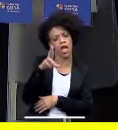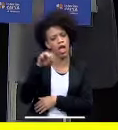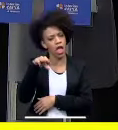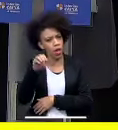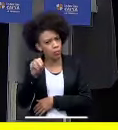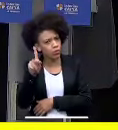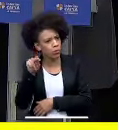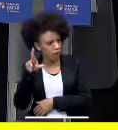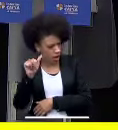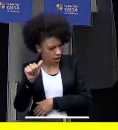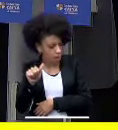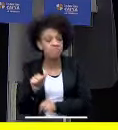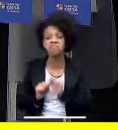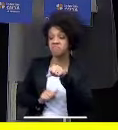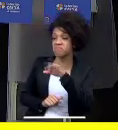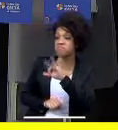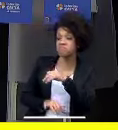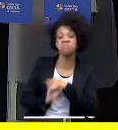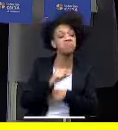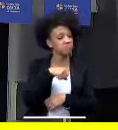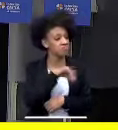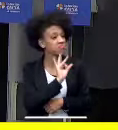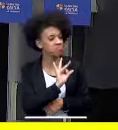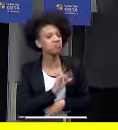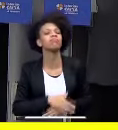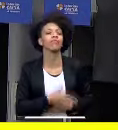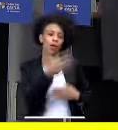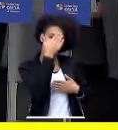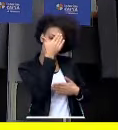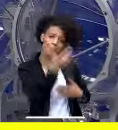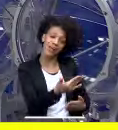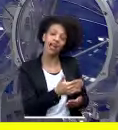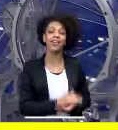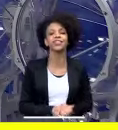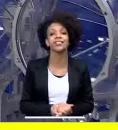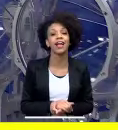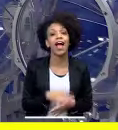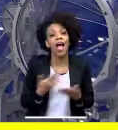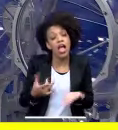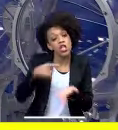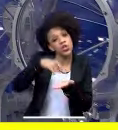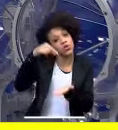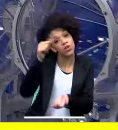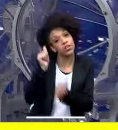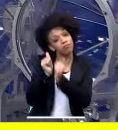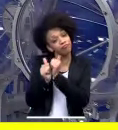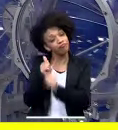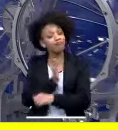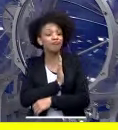do Pará? Sim, confirmo. Sim, confirmo. Muito bem, muito obrigada. Esse foi o